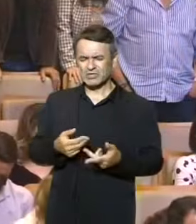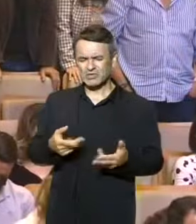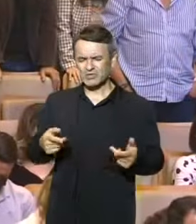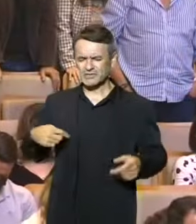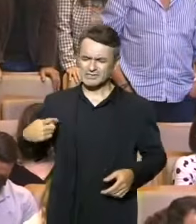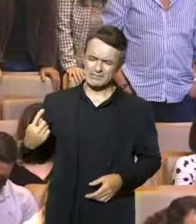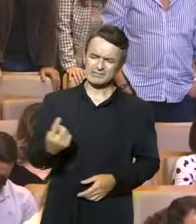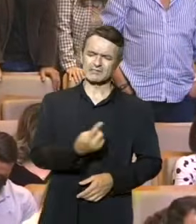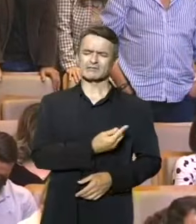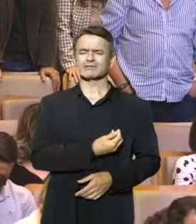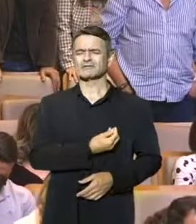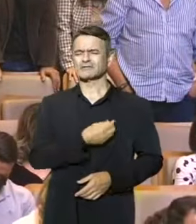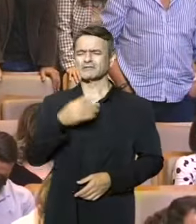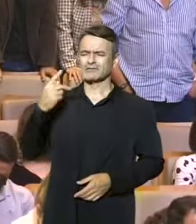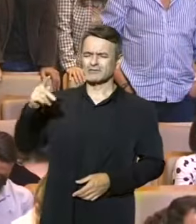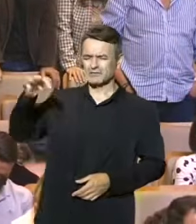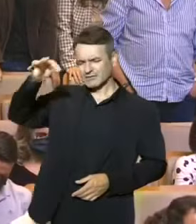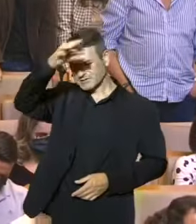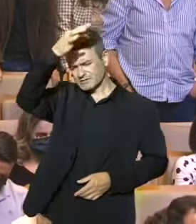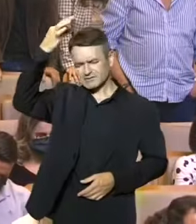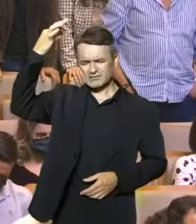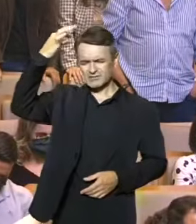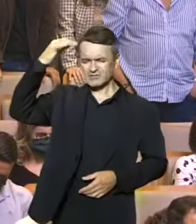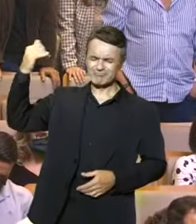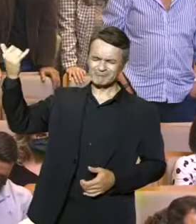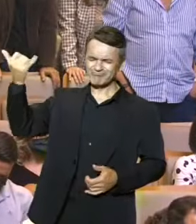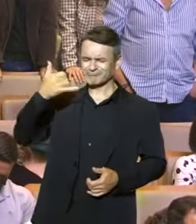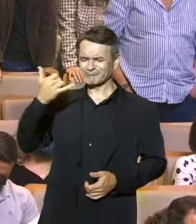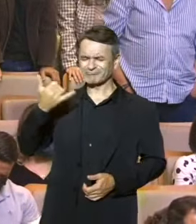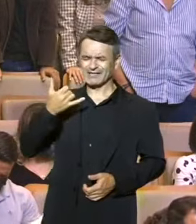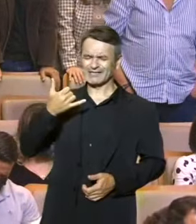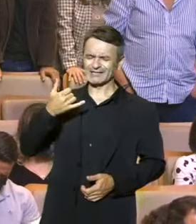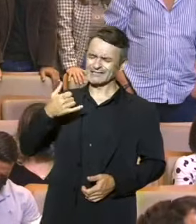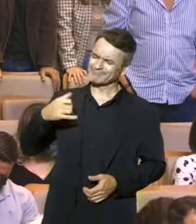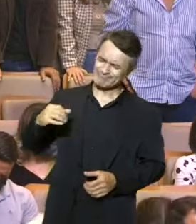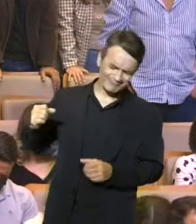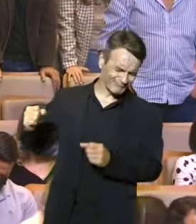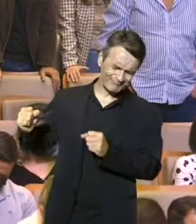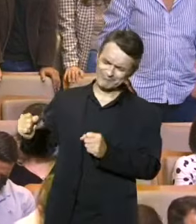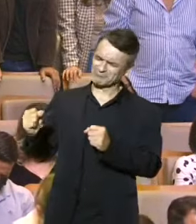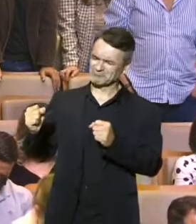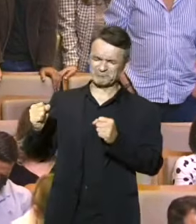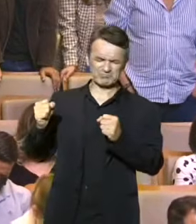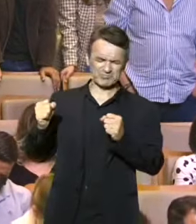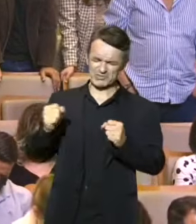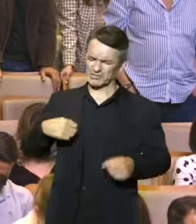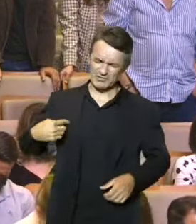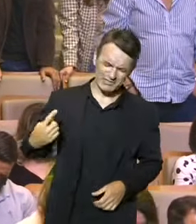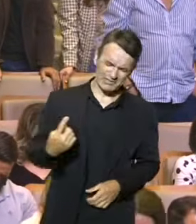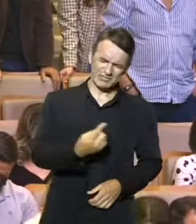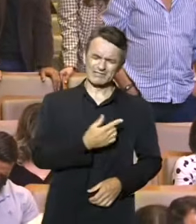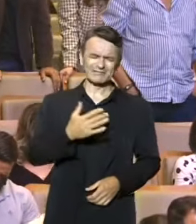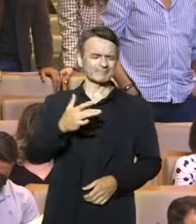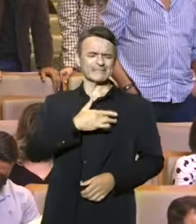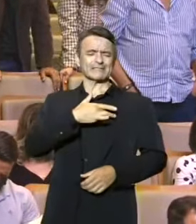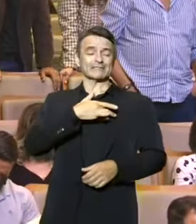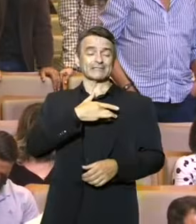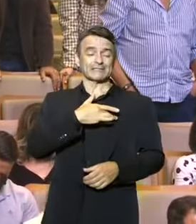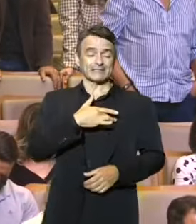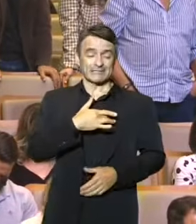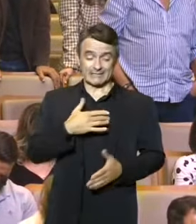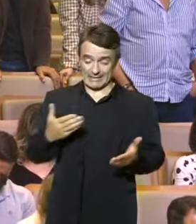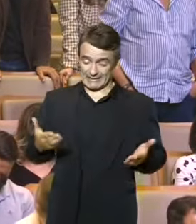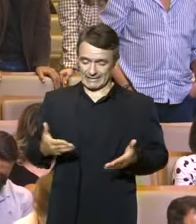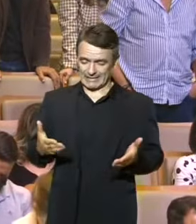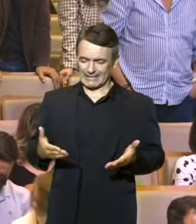teu Espírito fala de um jeito poderoso. Obrigado porque neste lugar nós somos confrontados com a